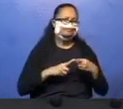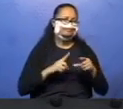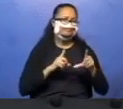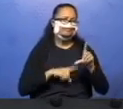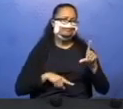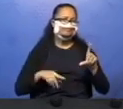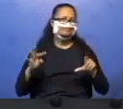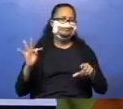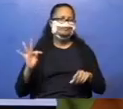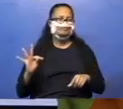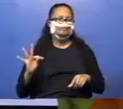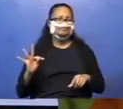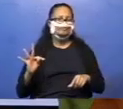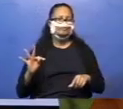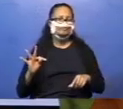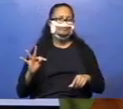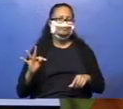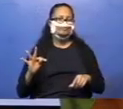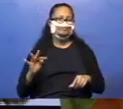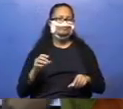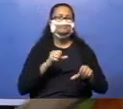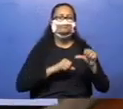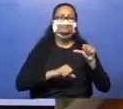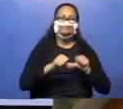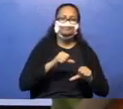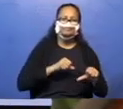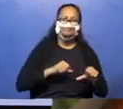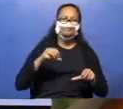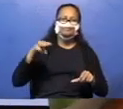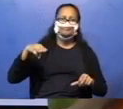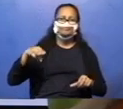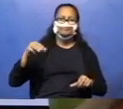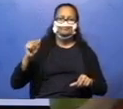Então, o que vai ficar? Mata vai virar